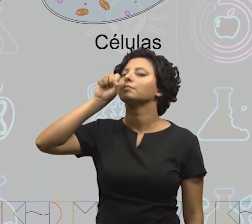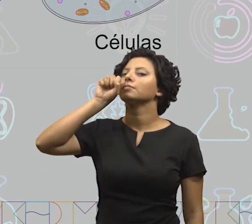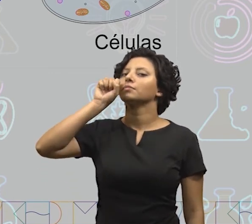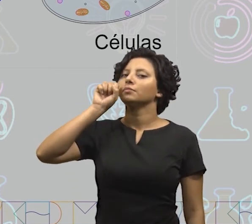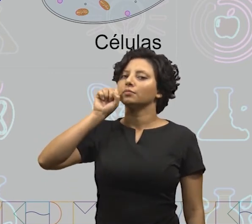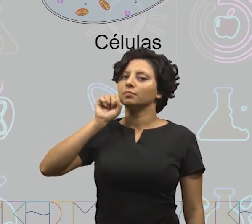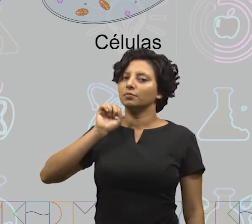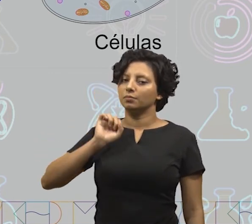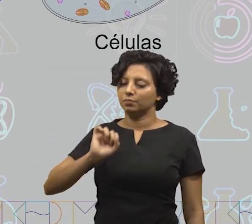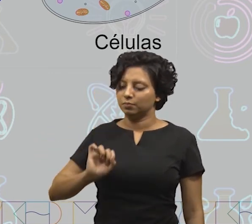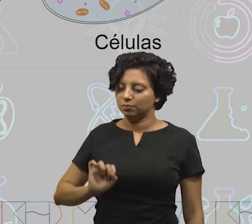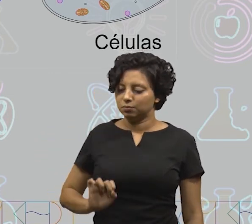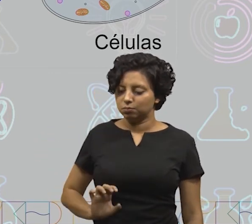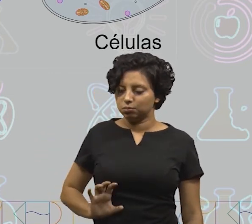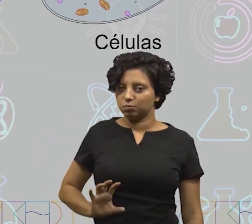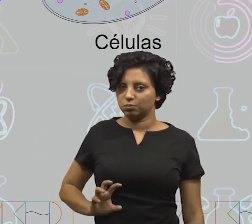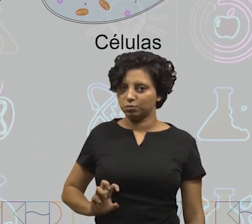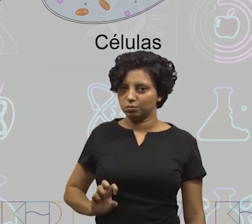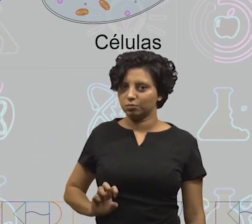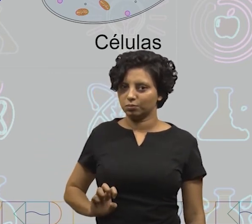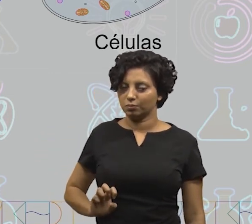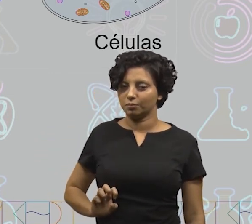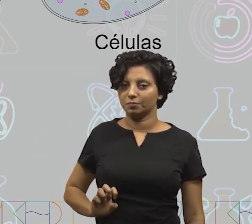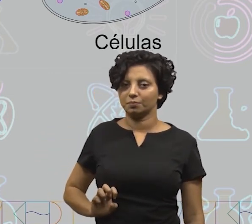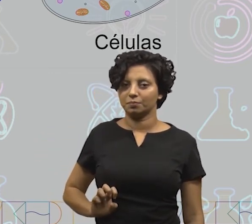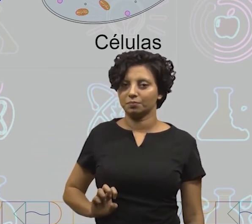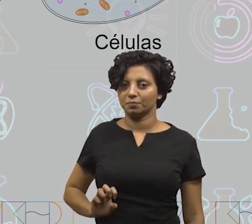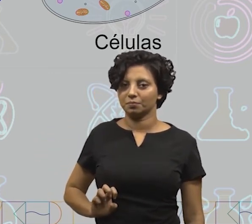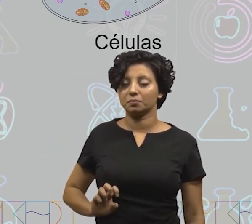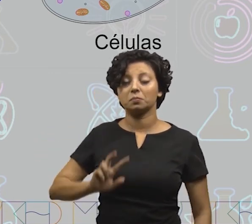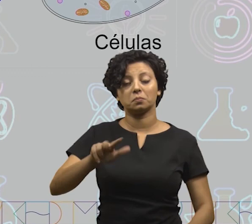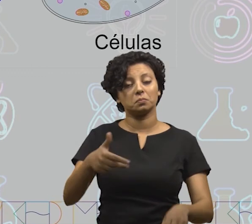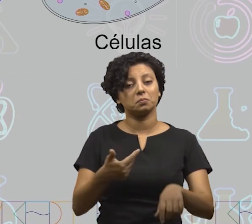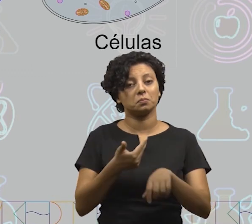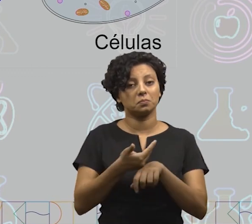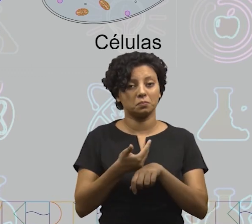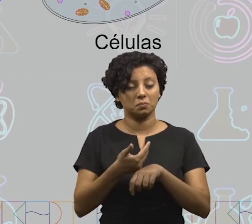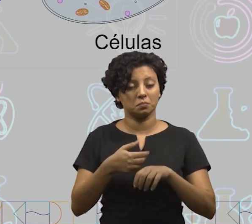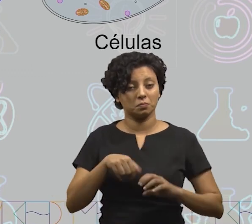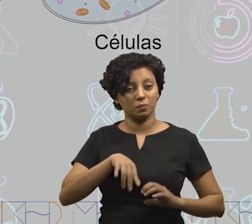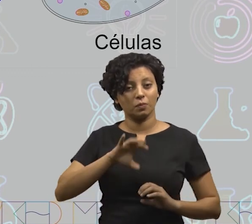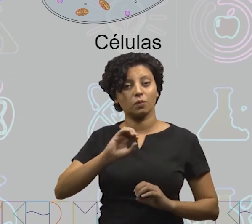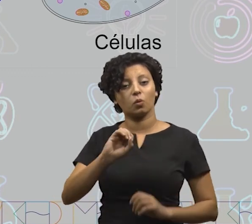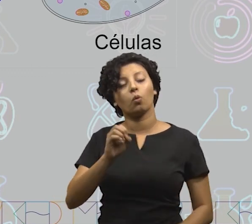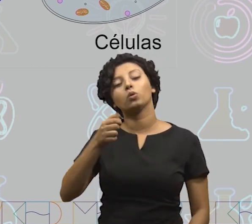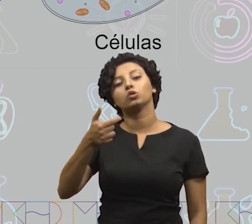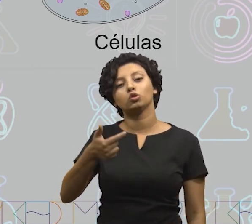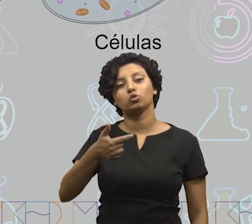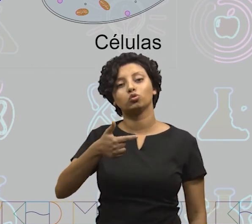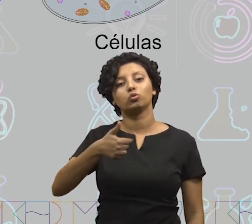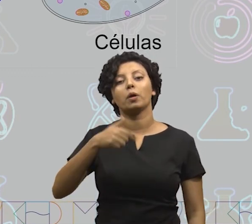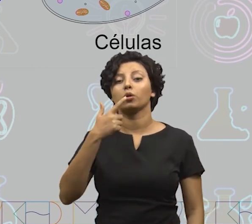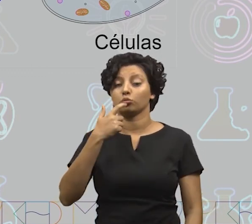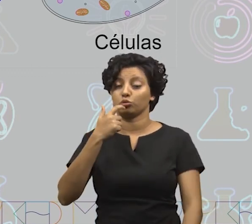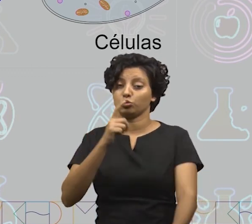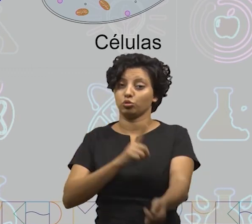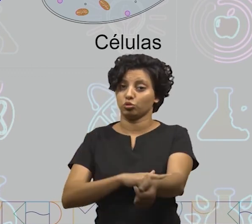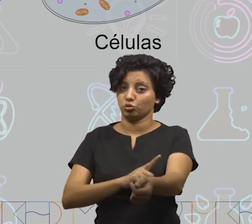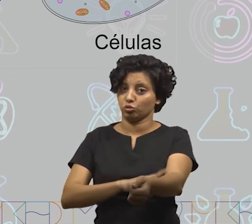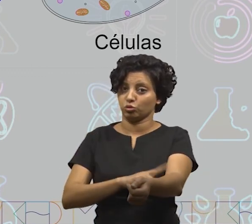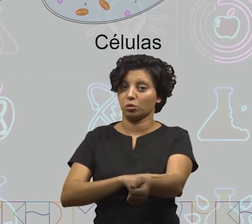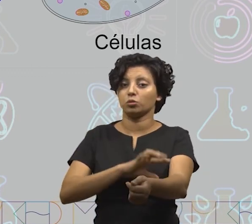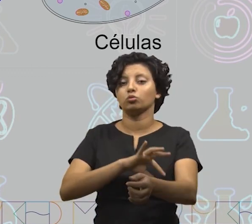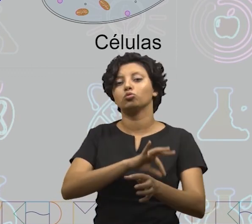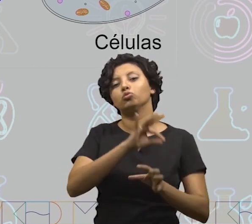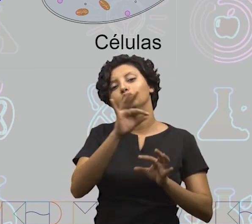e sendo absorvido pelo pulmão. Em seguida, o gás oxigênio vai para o sangue, que